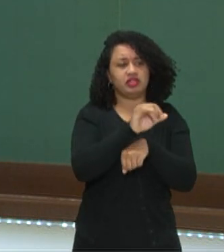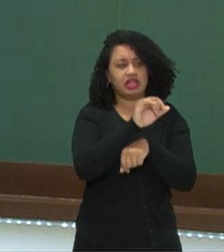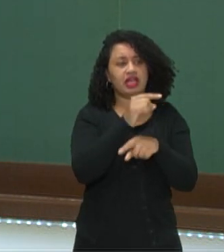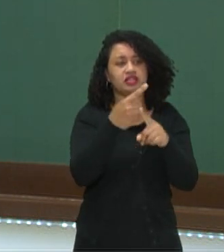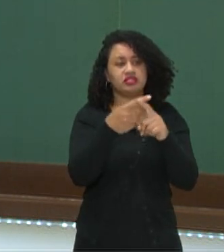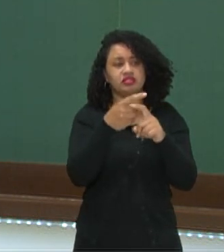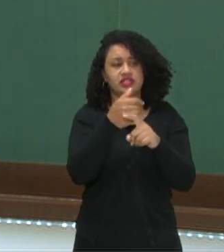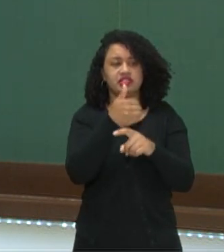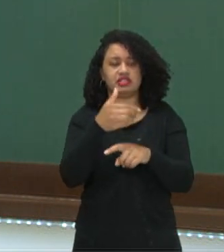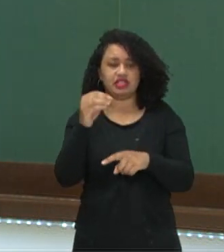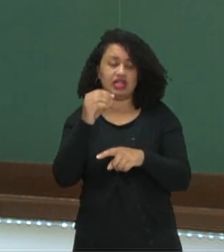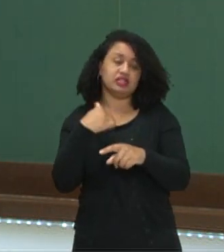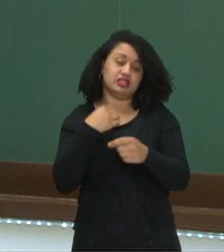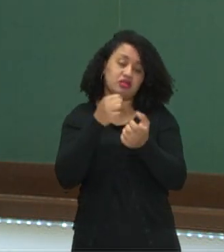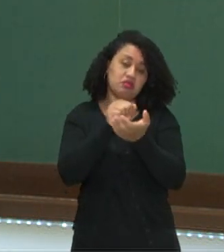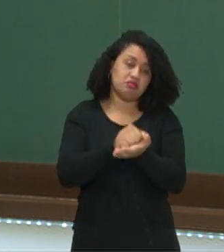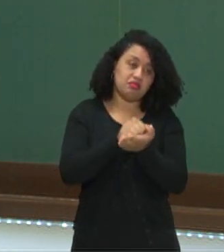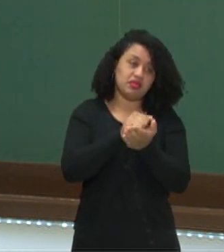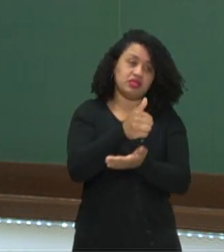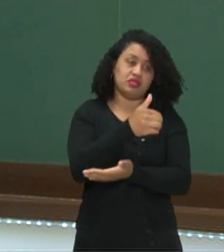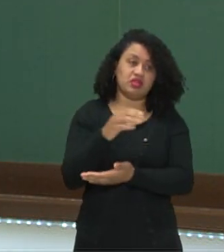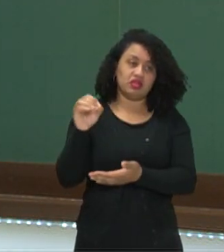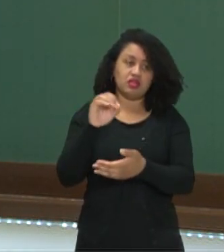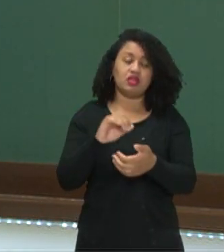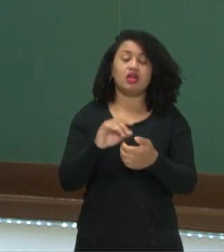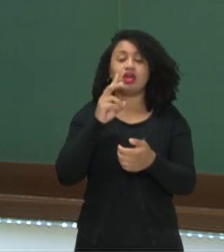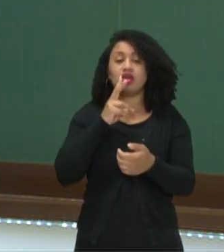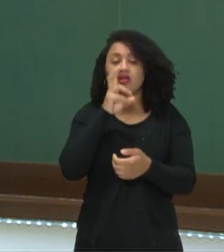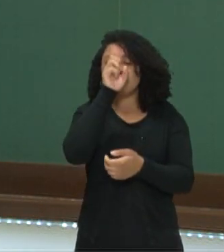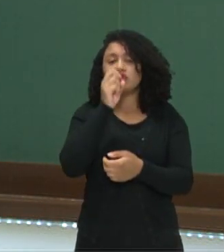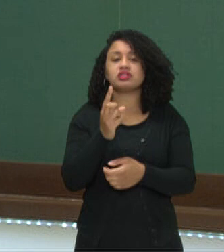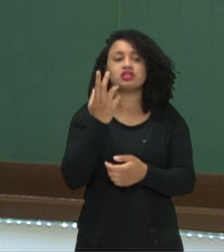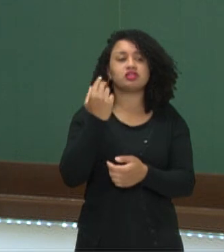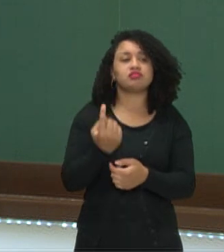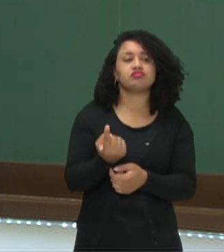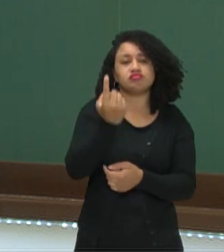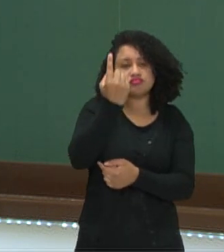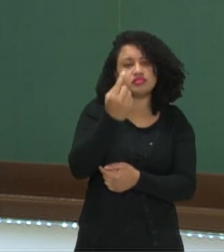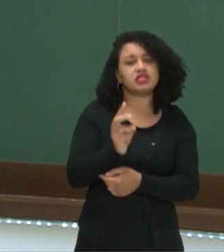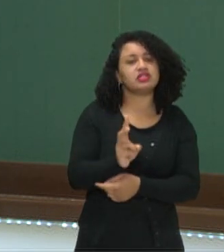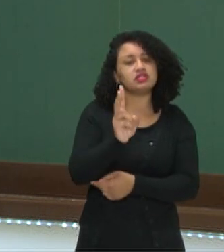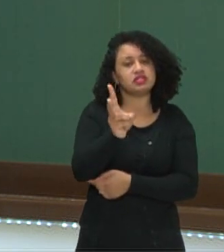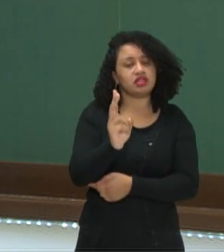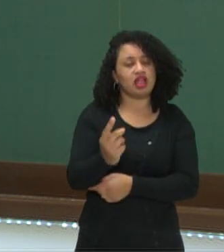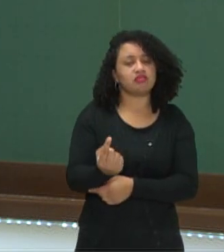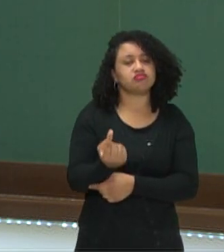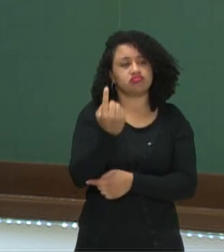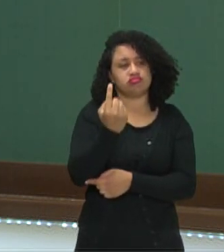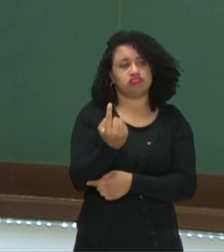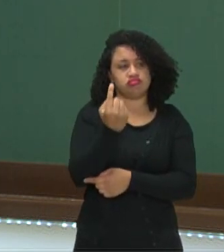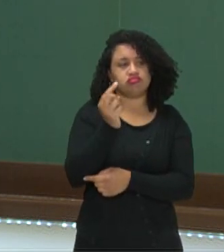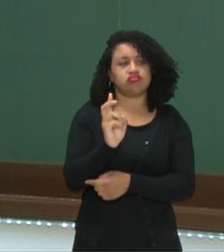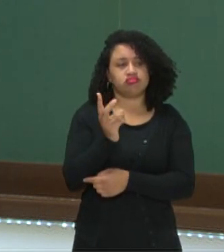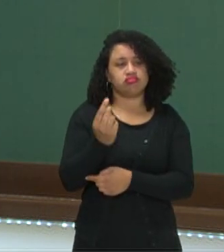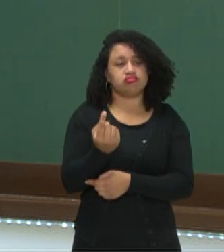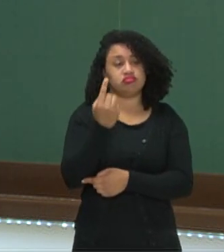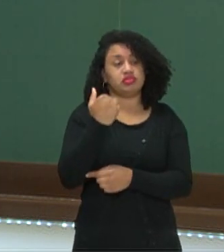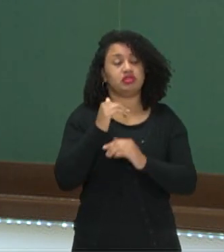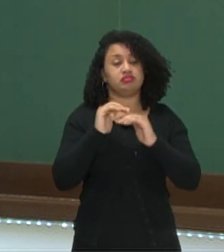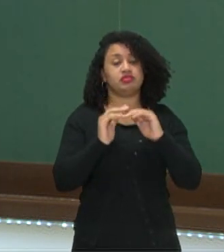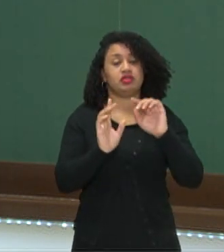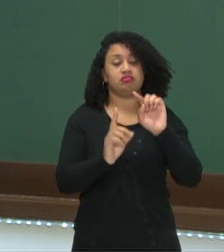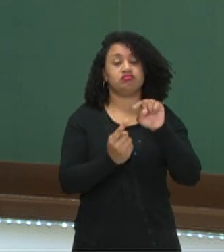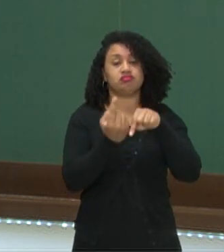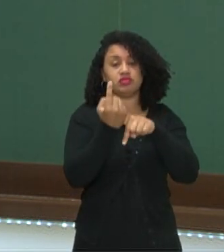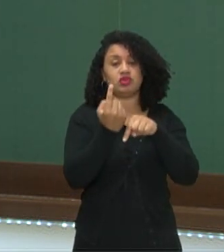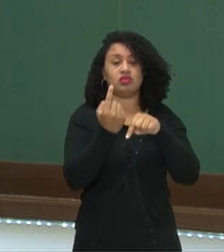gravidade vale 10, ou seja, peso 100, e a força normal, como eu disse, apontada sempre para cima, e ela é perpendicular